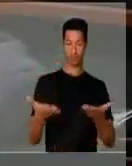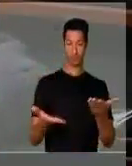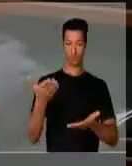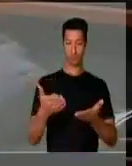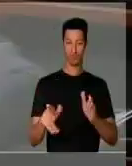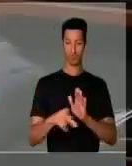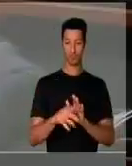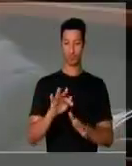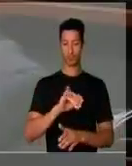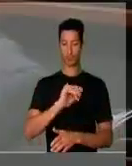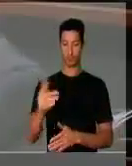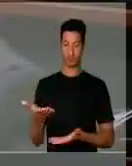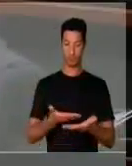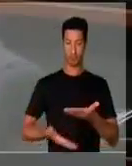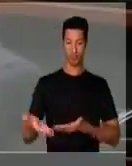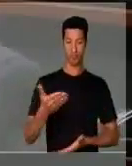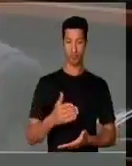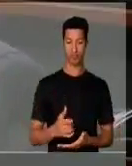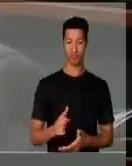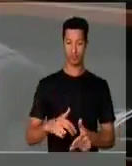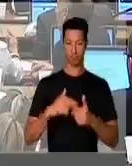equilíbrio